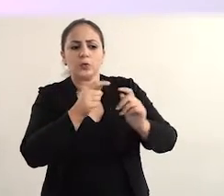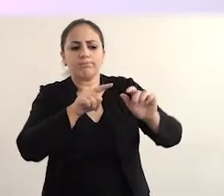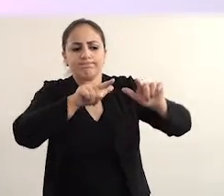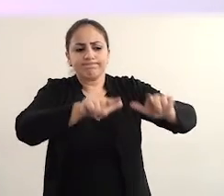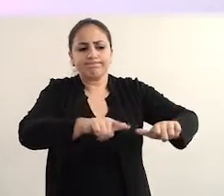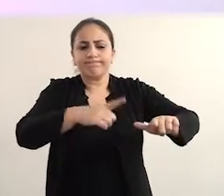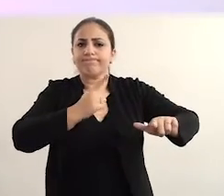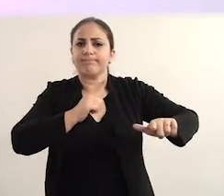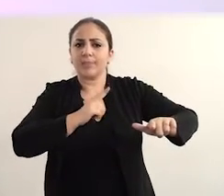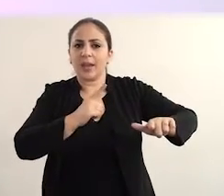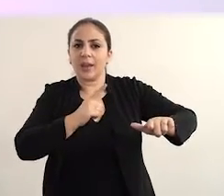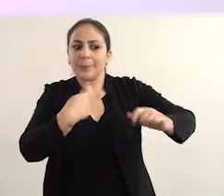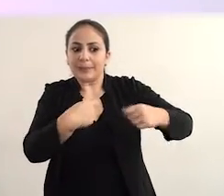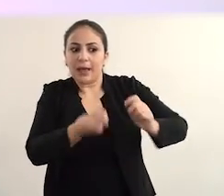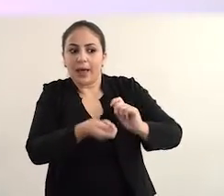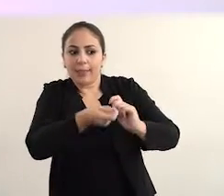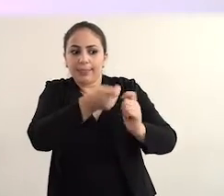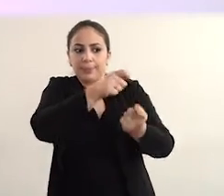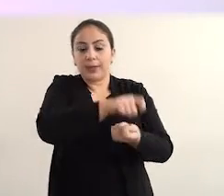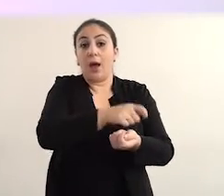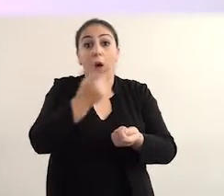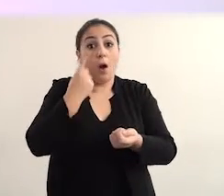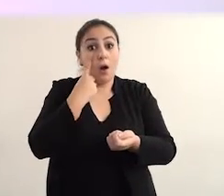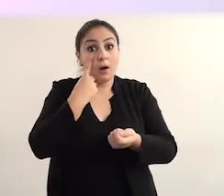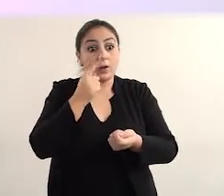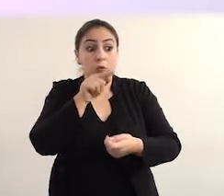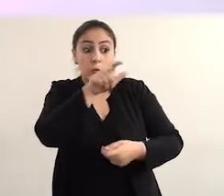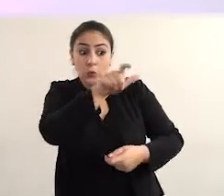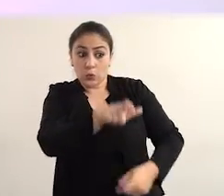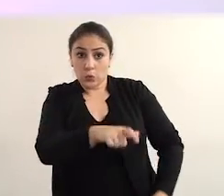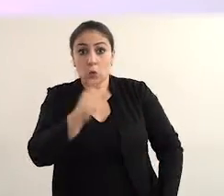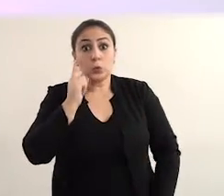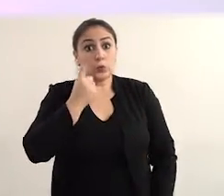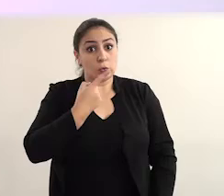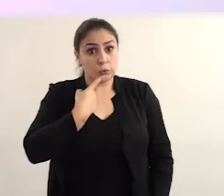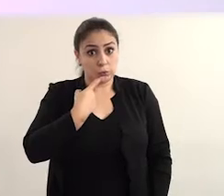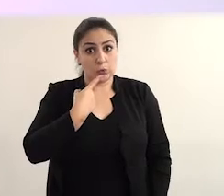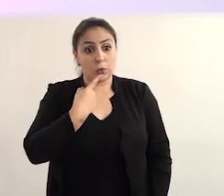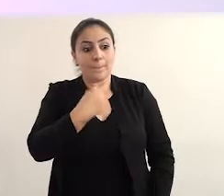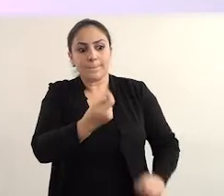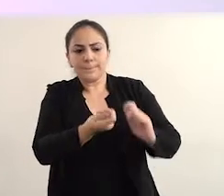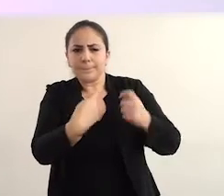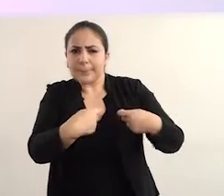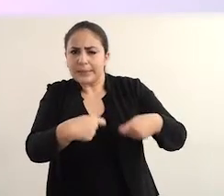de ter que adaptar ele ter que se adaptar àquelas